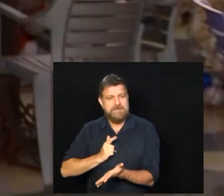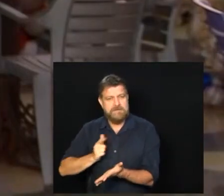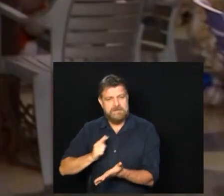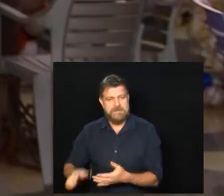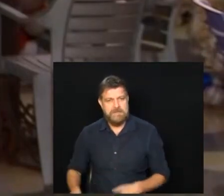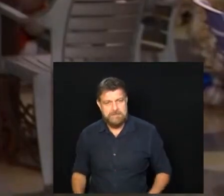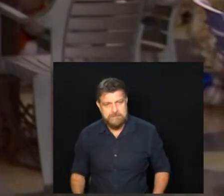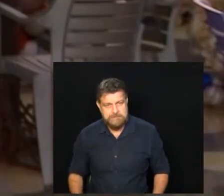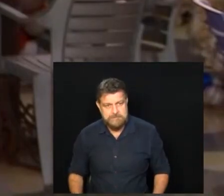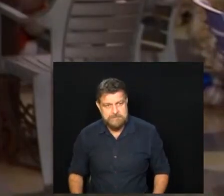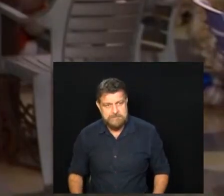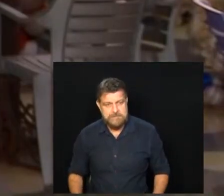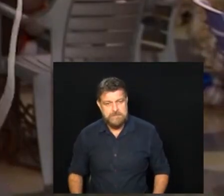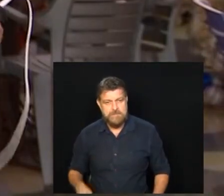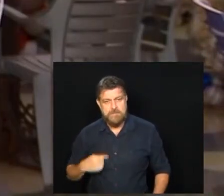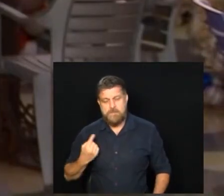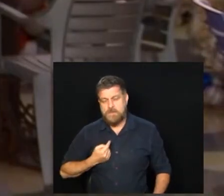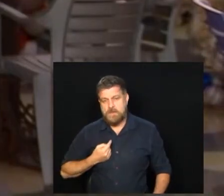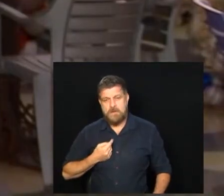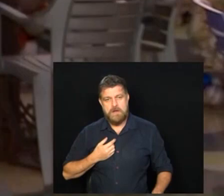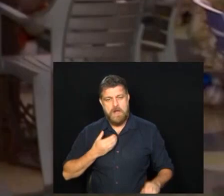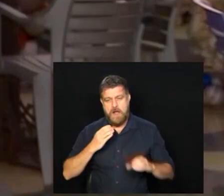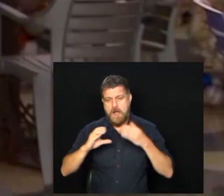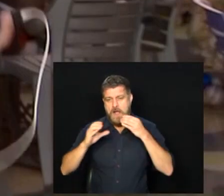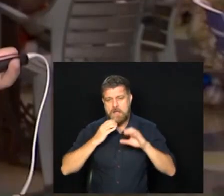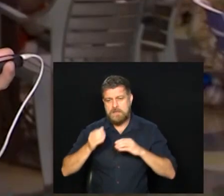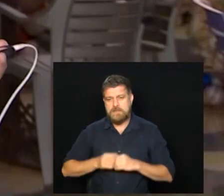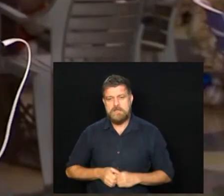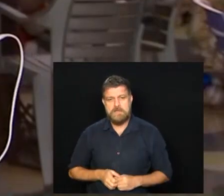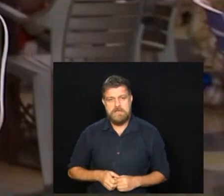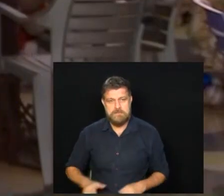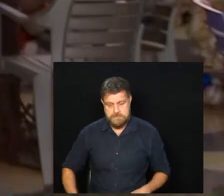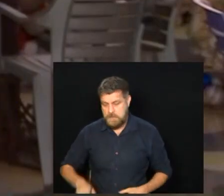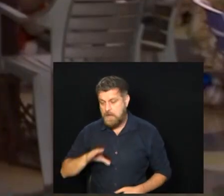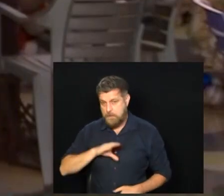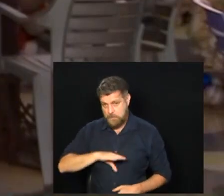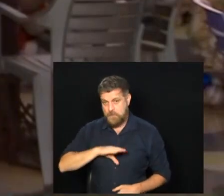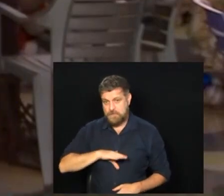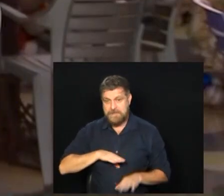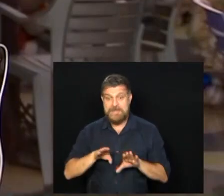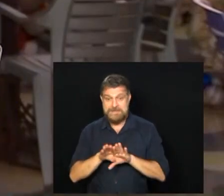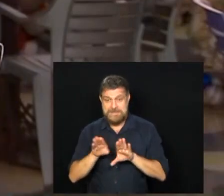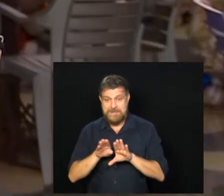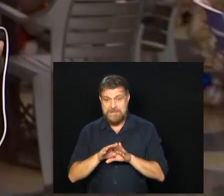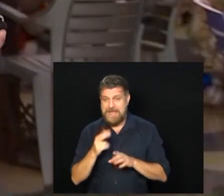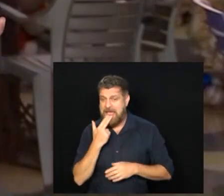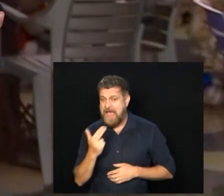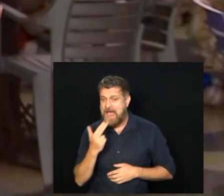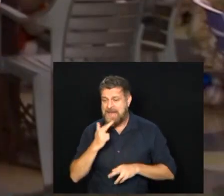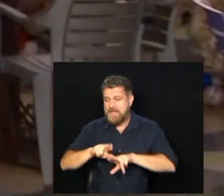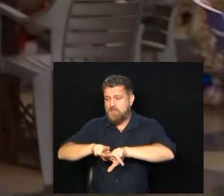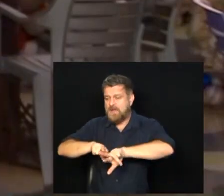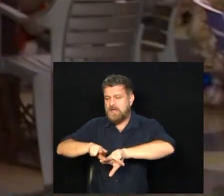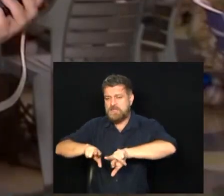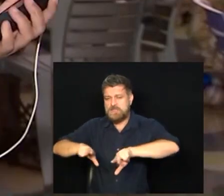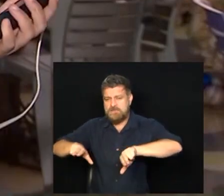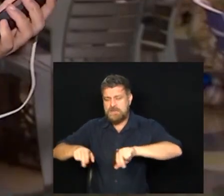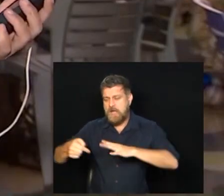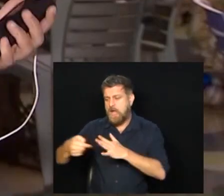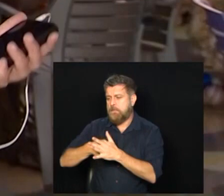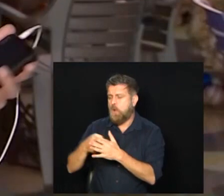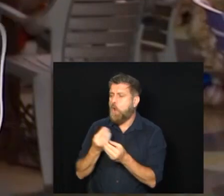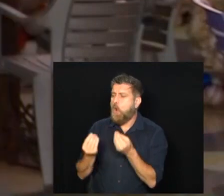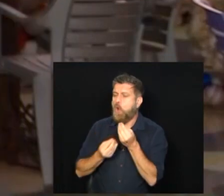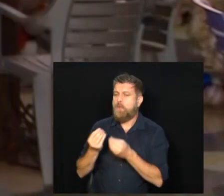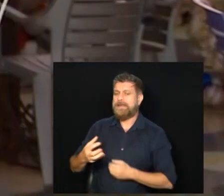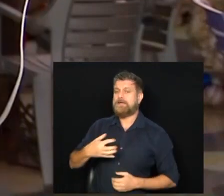iTunes. E nós cantamos em várias línguas, inclusive português, e em vários estilos, né? Quando a pessoa pergunta qual é o estilo de